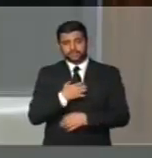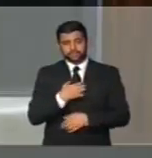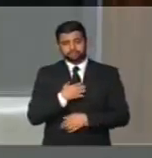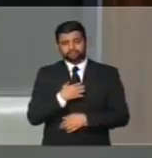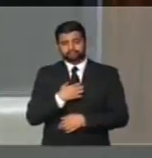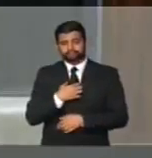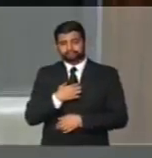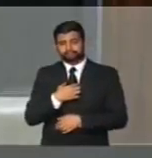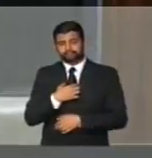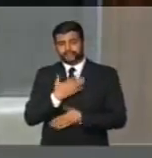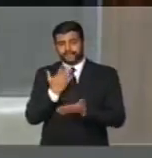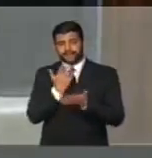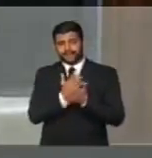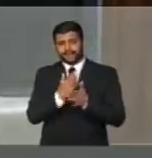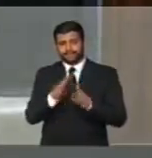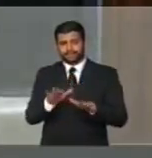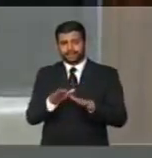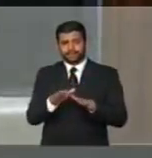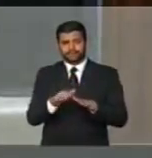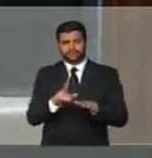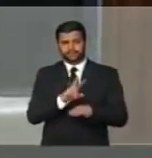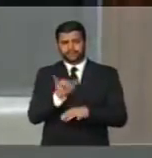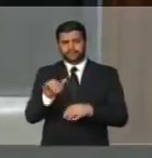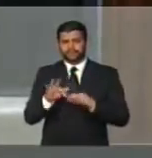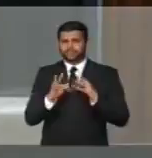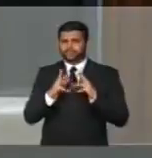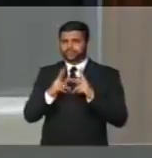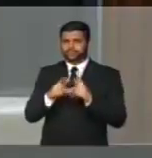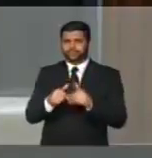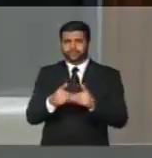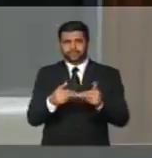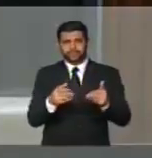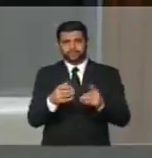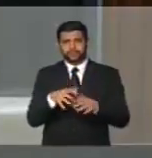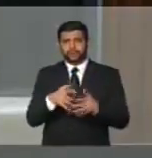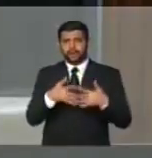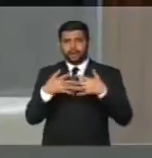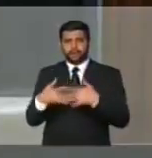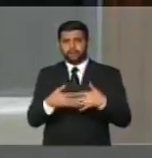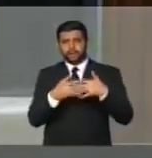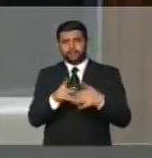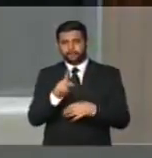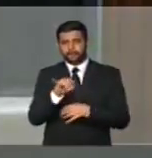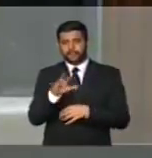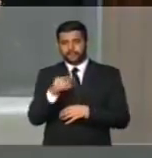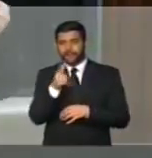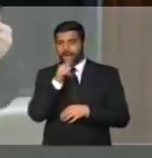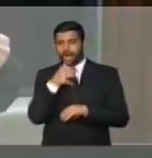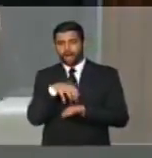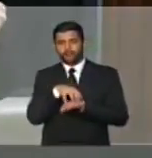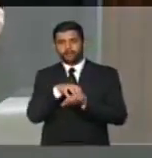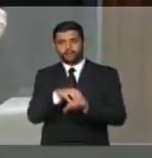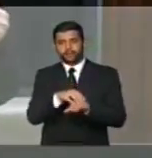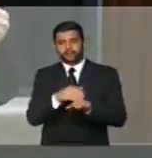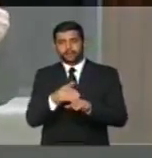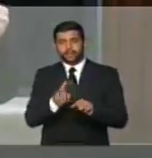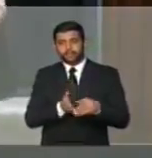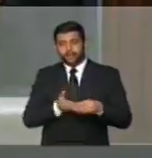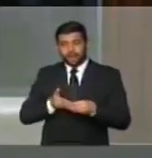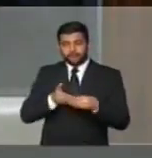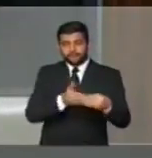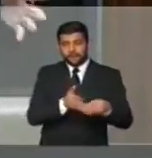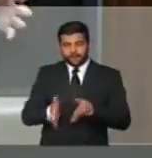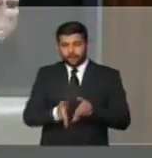se extinguir de uma vez por todas o carro-pipa. Quando a gente tirar a água do São